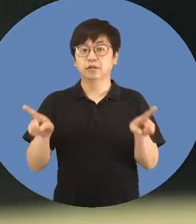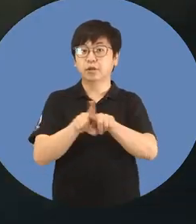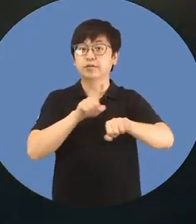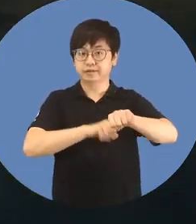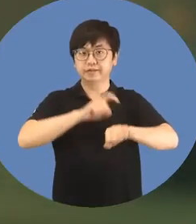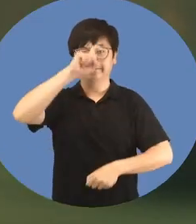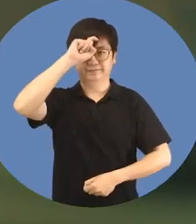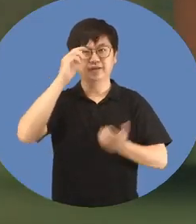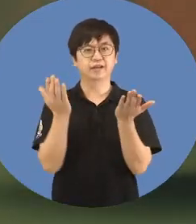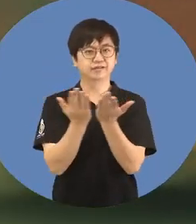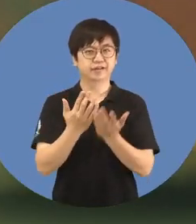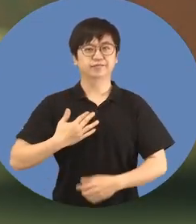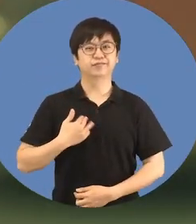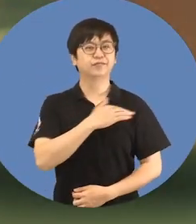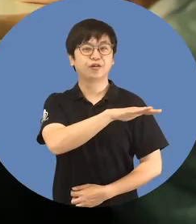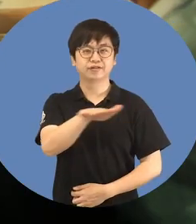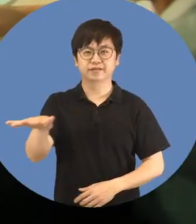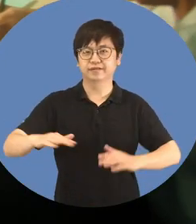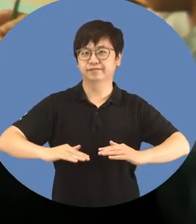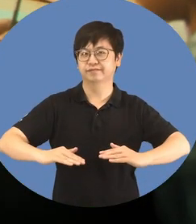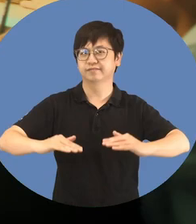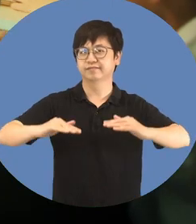E era prova do nosso crescimento.